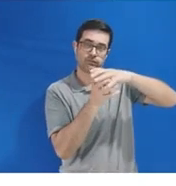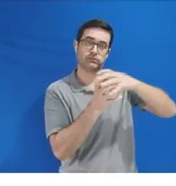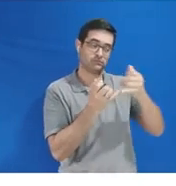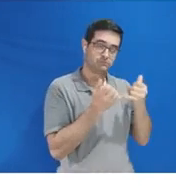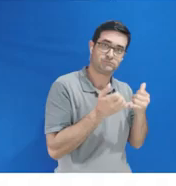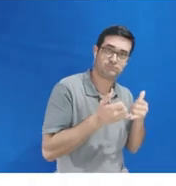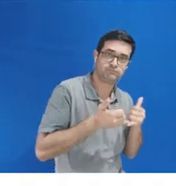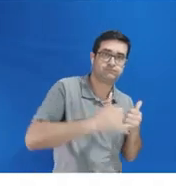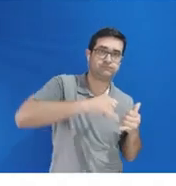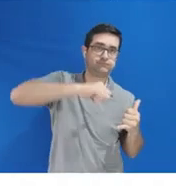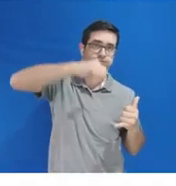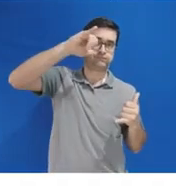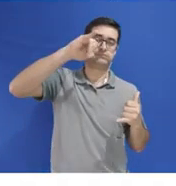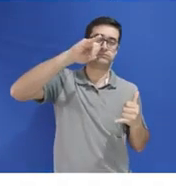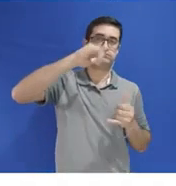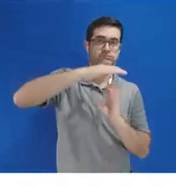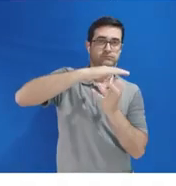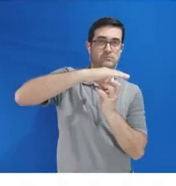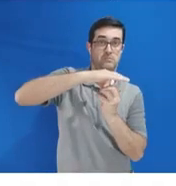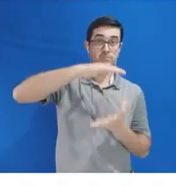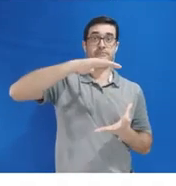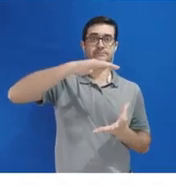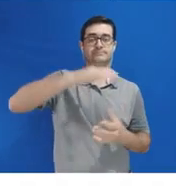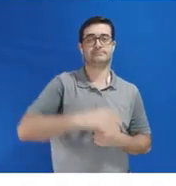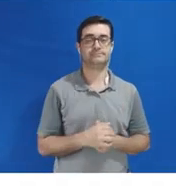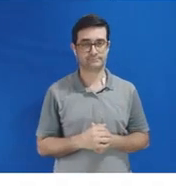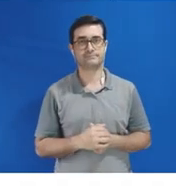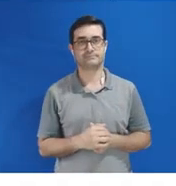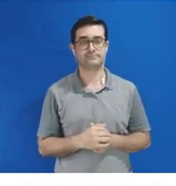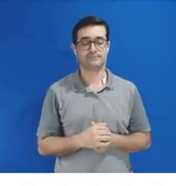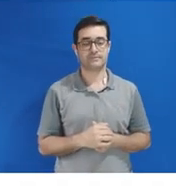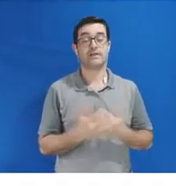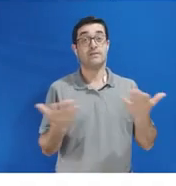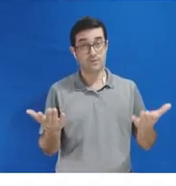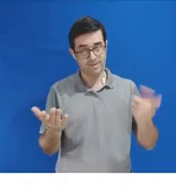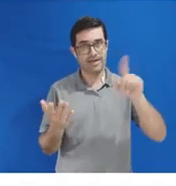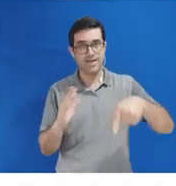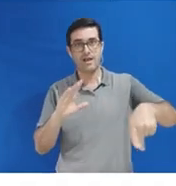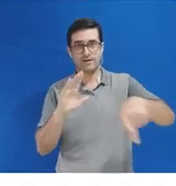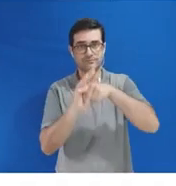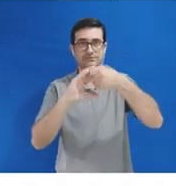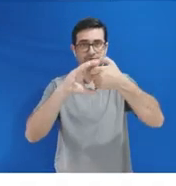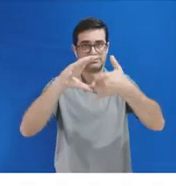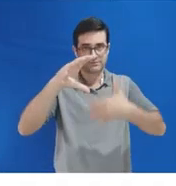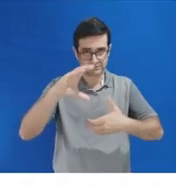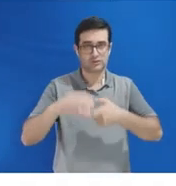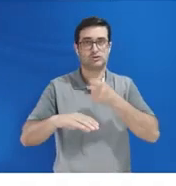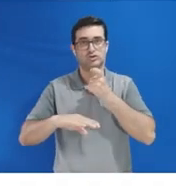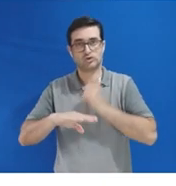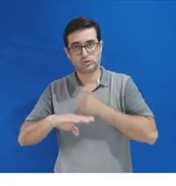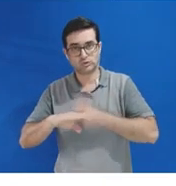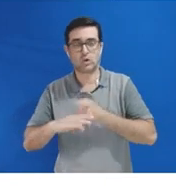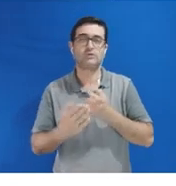fazer com que ele conduza eletricidade. Bom, essas são as principais propriedades dos sólidos iônicos,